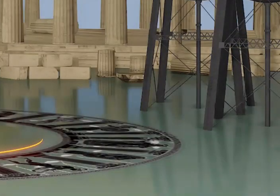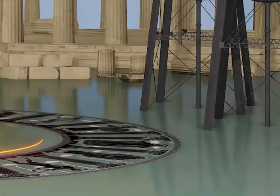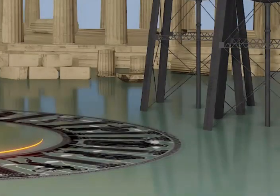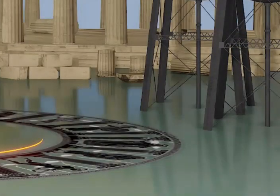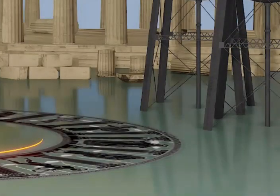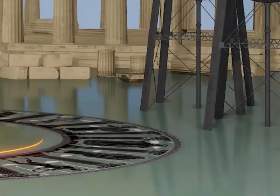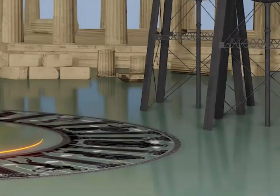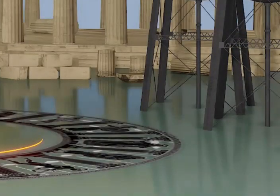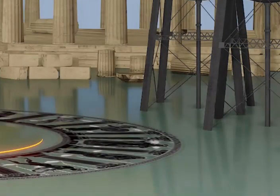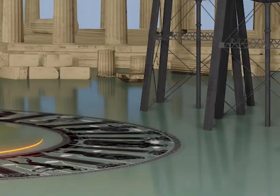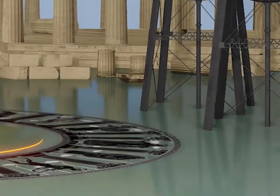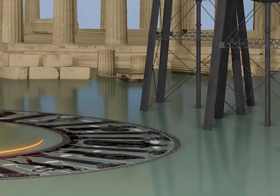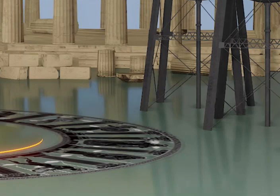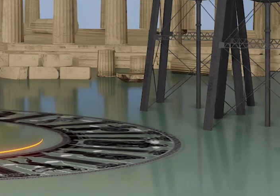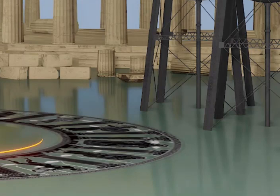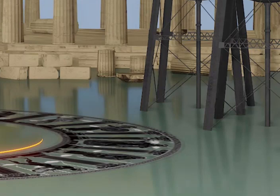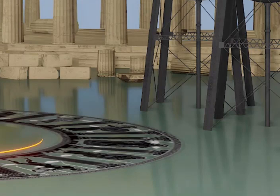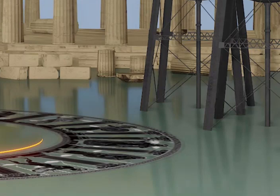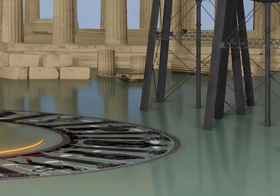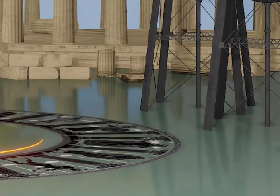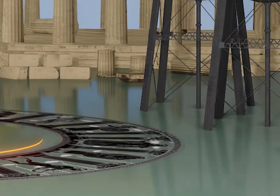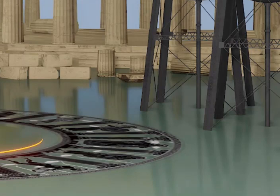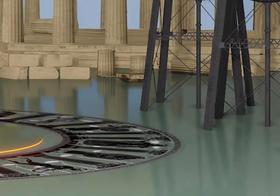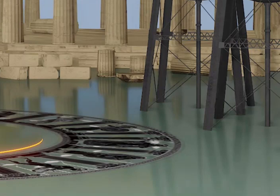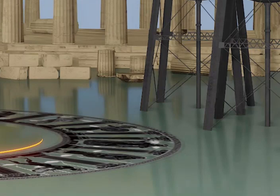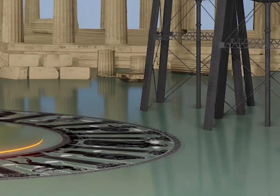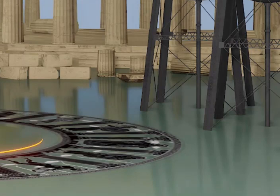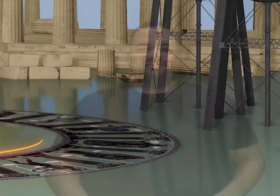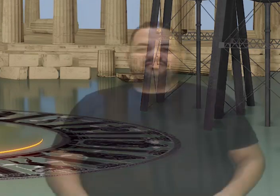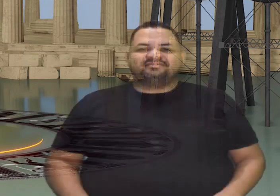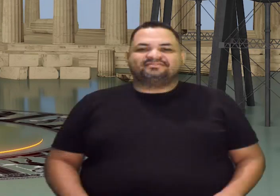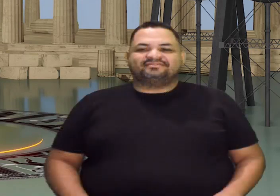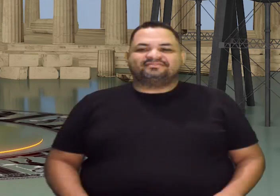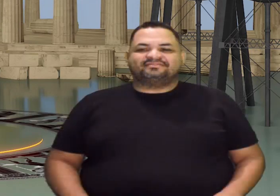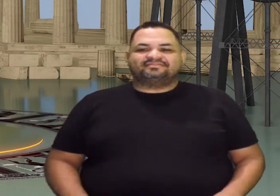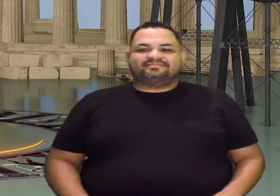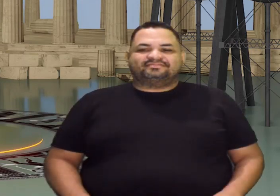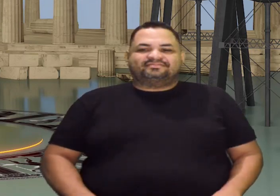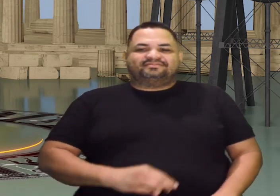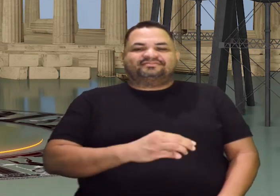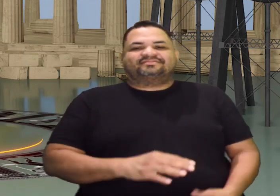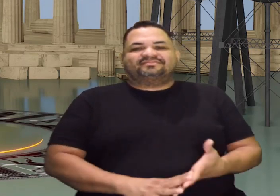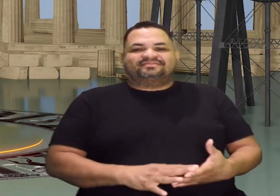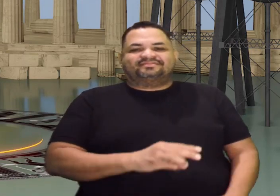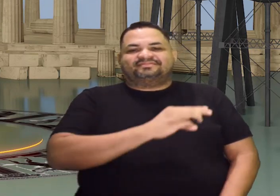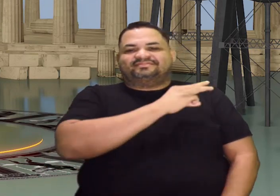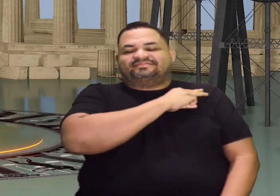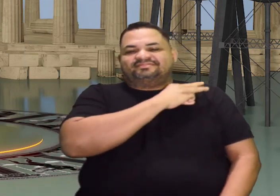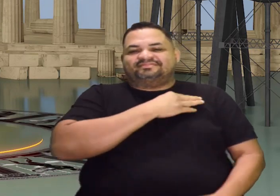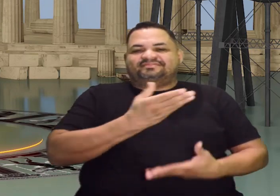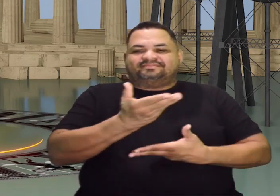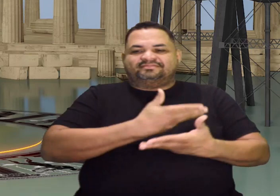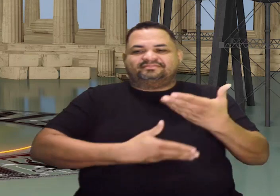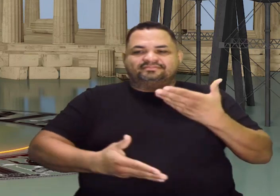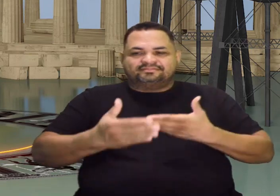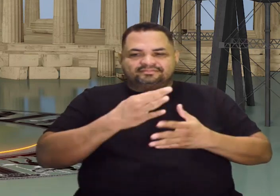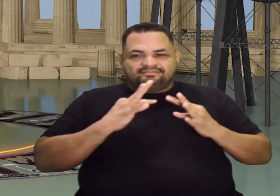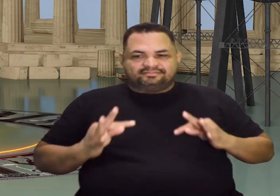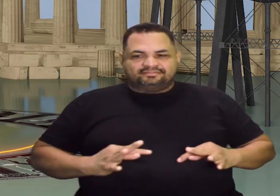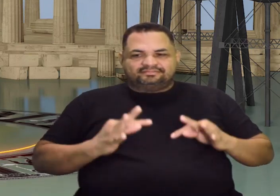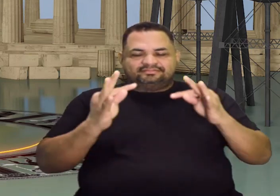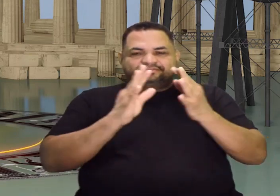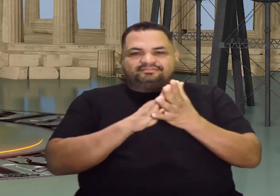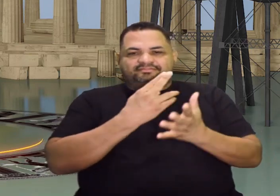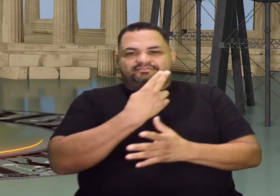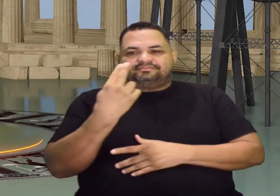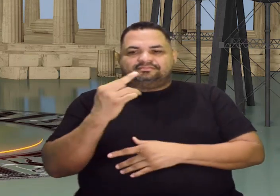Olá, queridos estudantes! Terceiro ano da mediação tecnológica do estado de Rondônia, não é verdade? Sou o